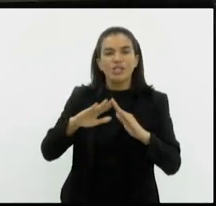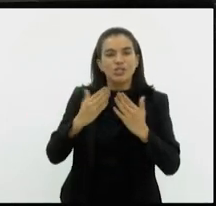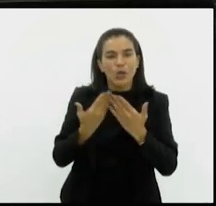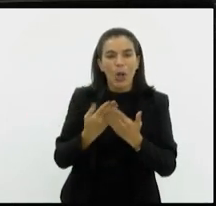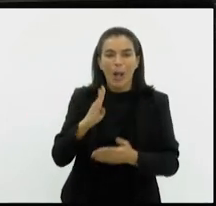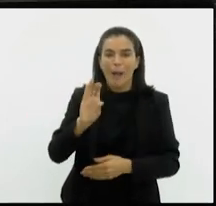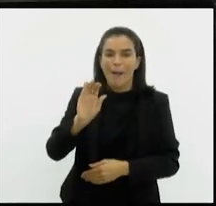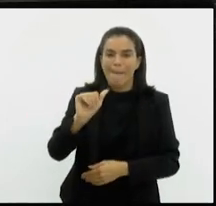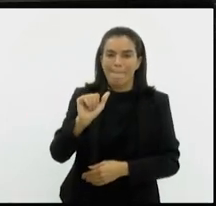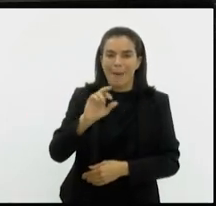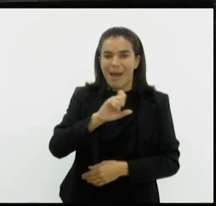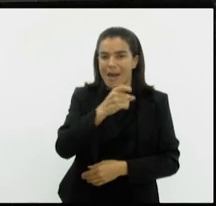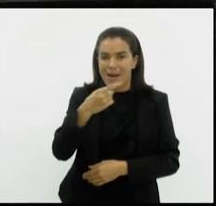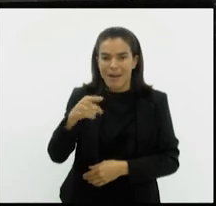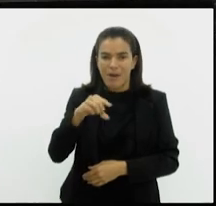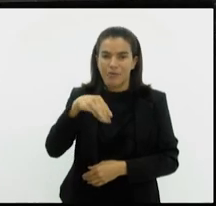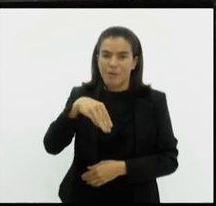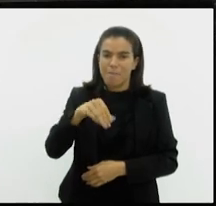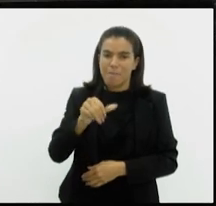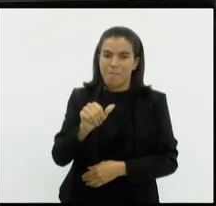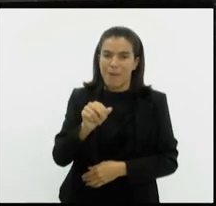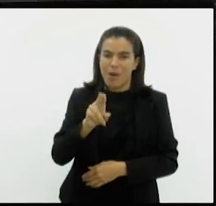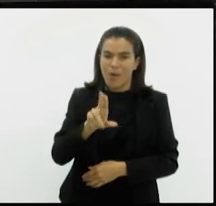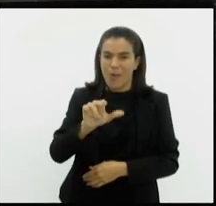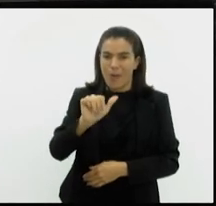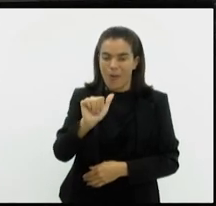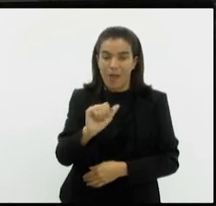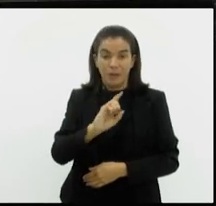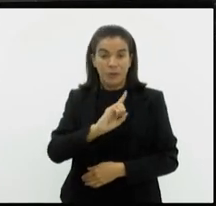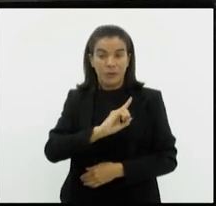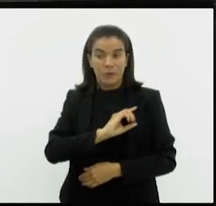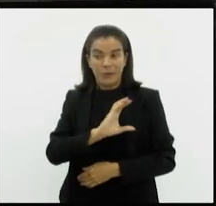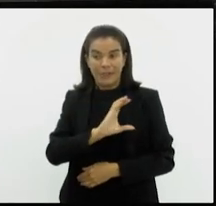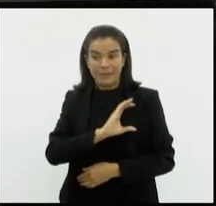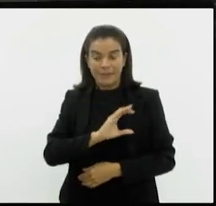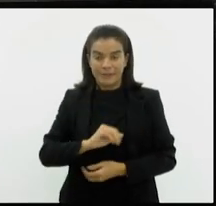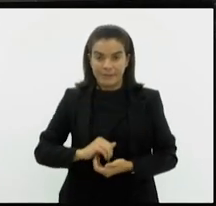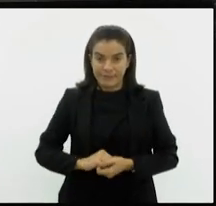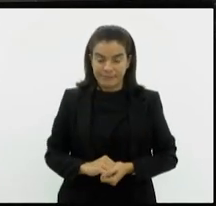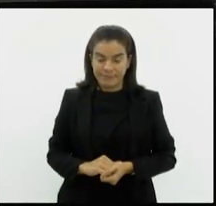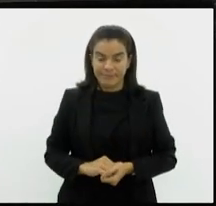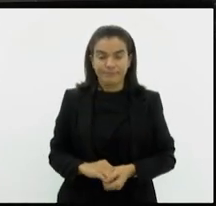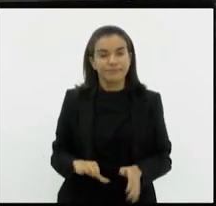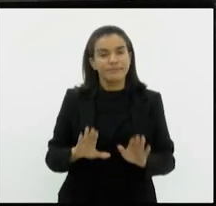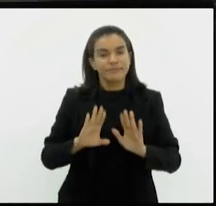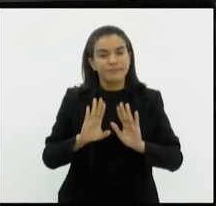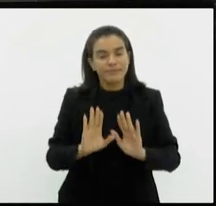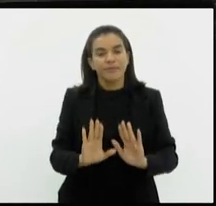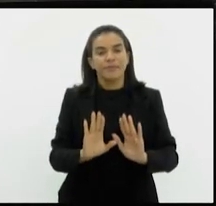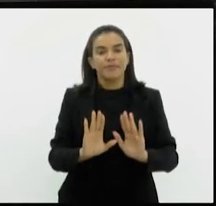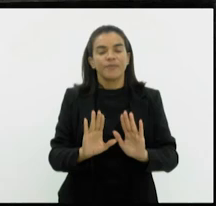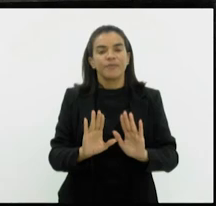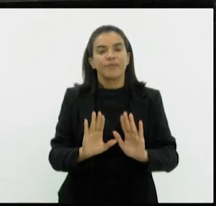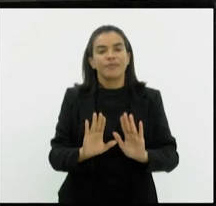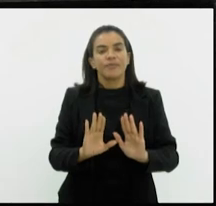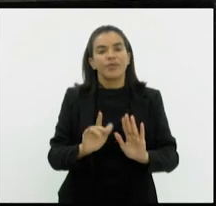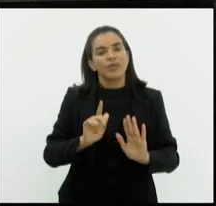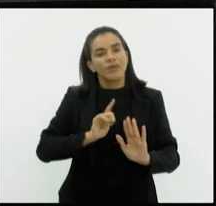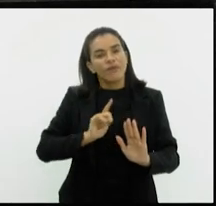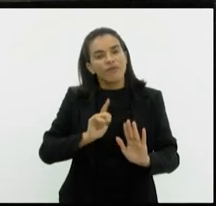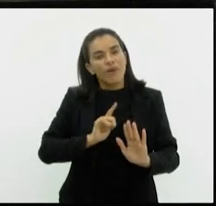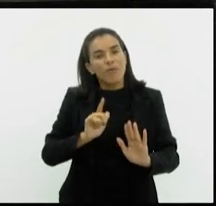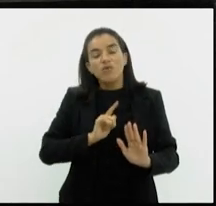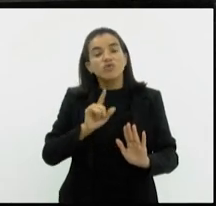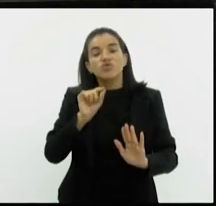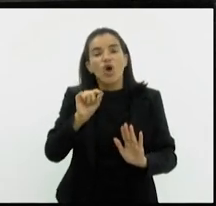Mauá em Duque de Caxias eh o que nós tivemos apenas foi uma